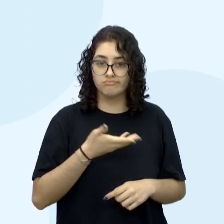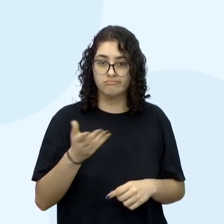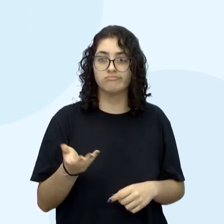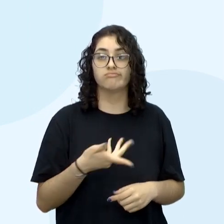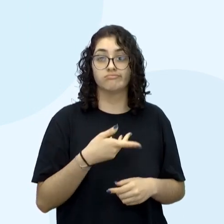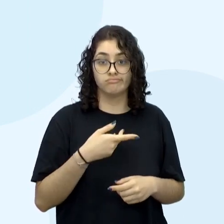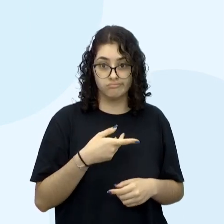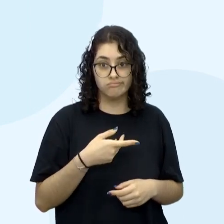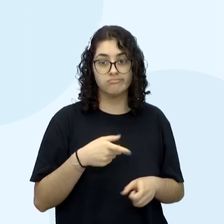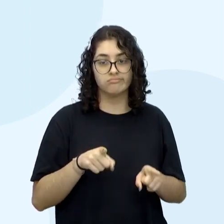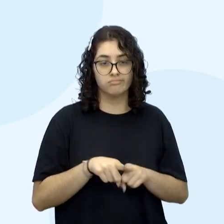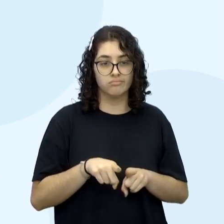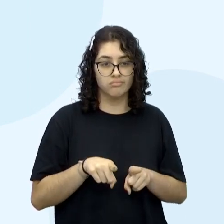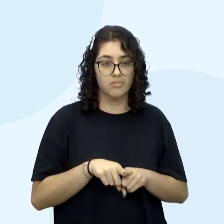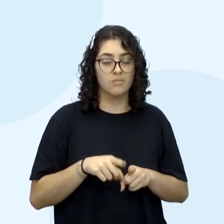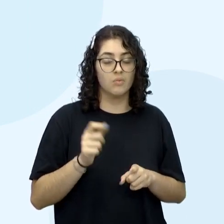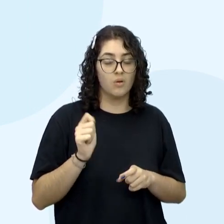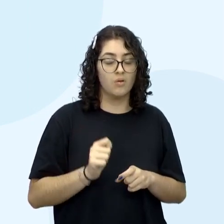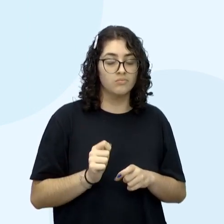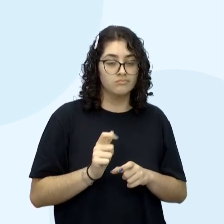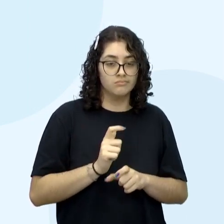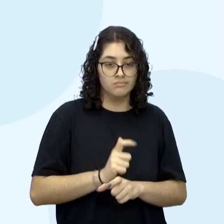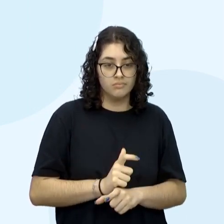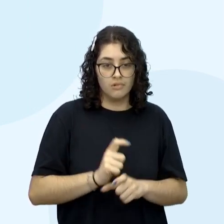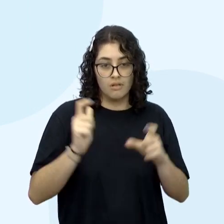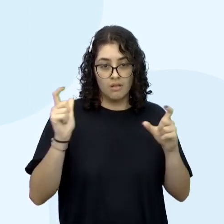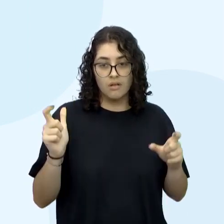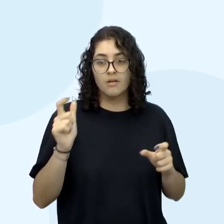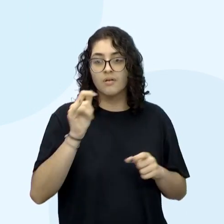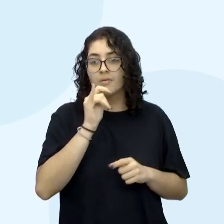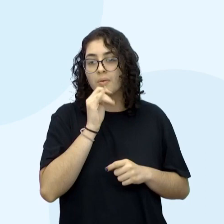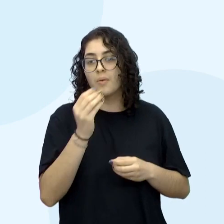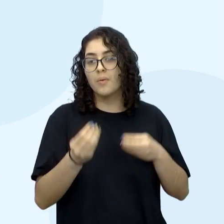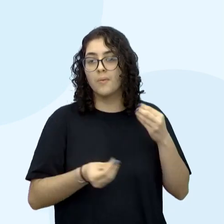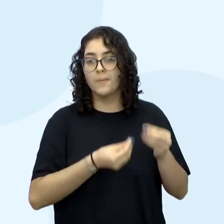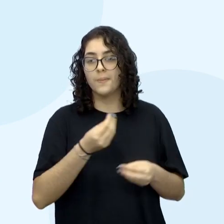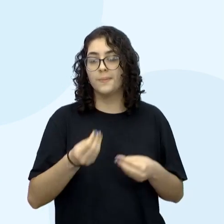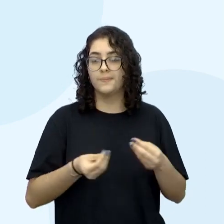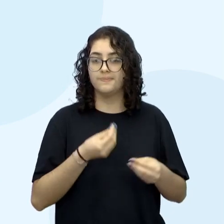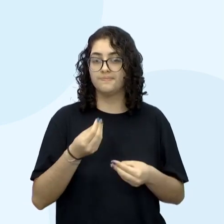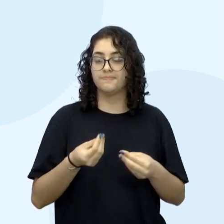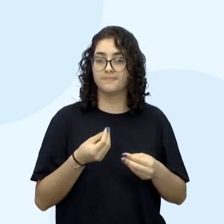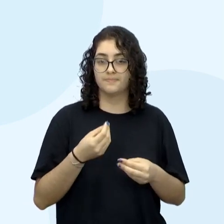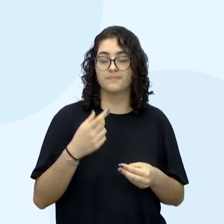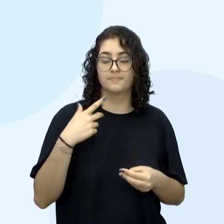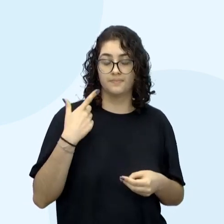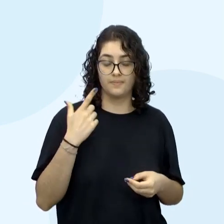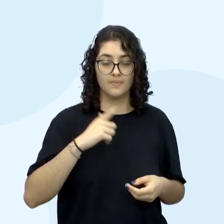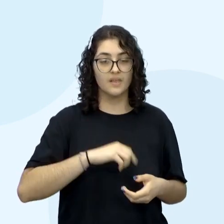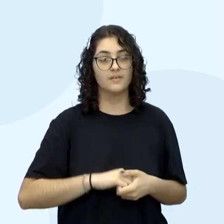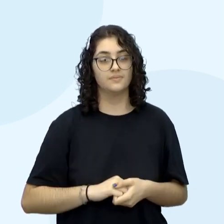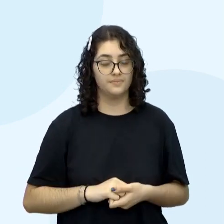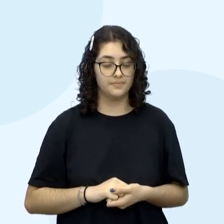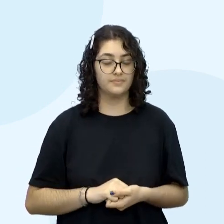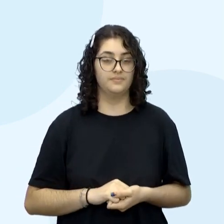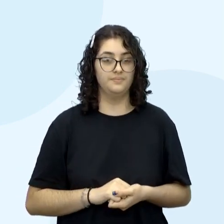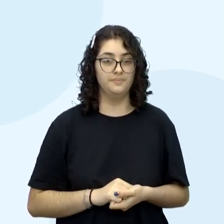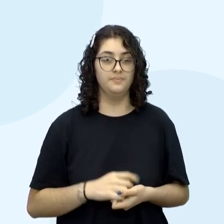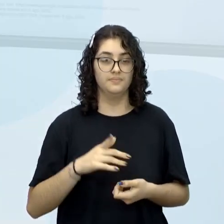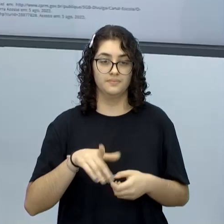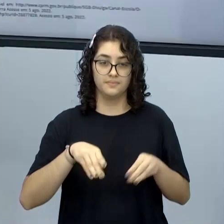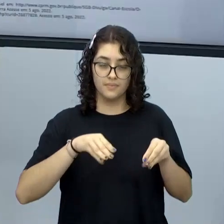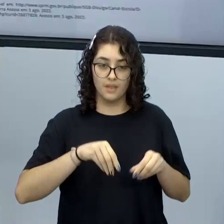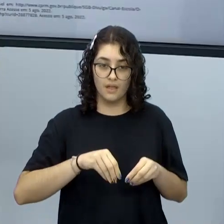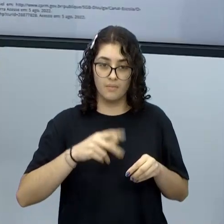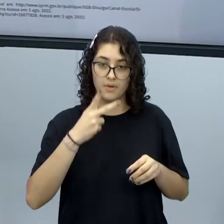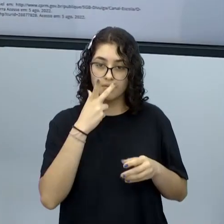ravinamento. E isso também pode aumentar à medida que ela avança morro abaixo. Então, justamente, essa terra